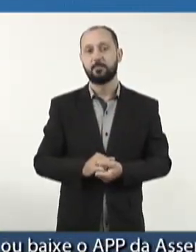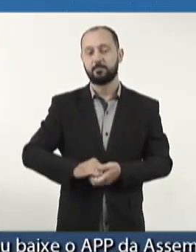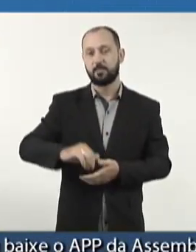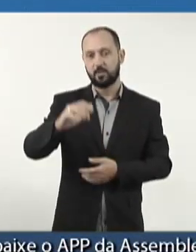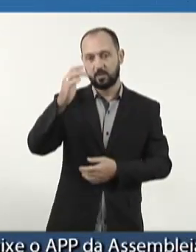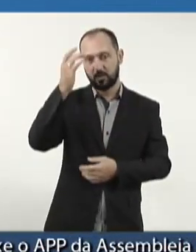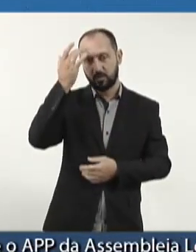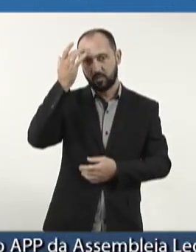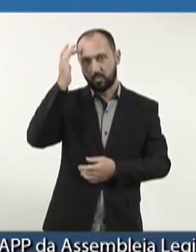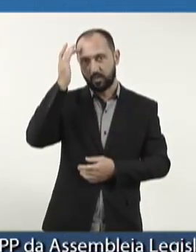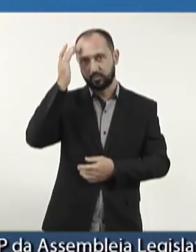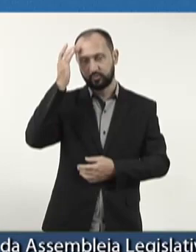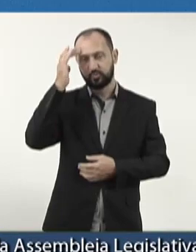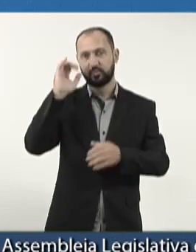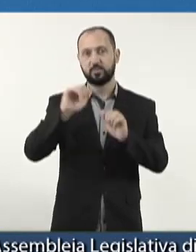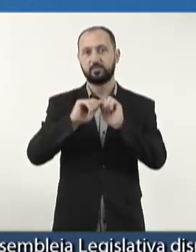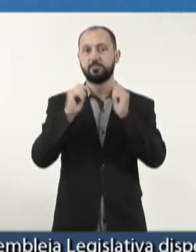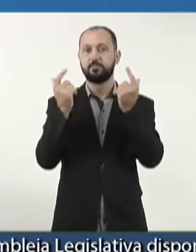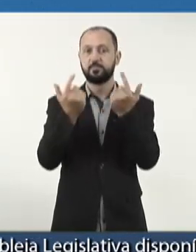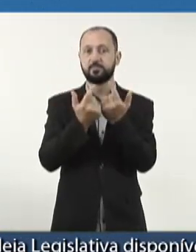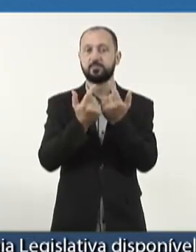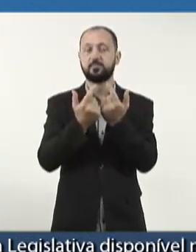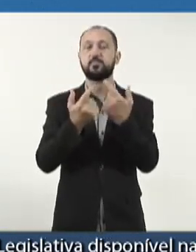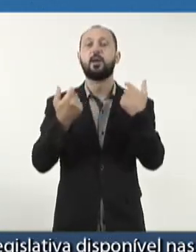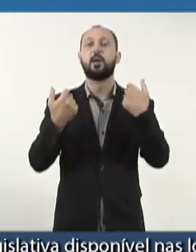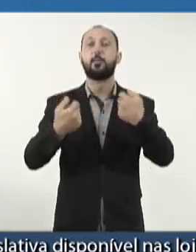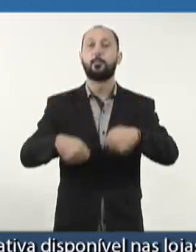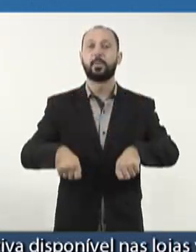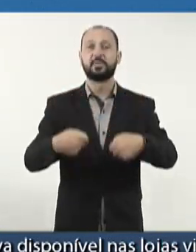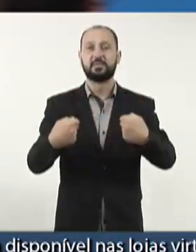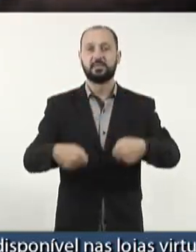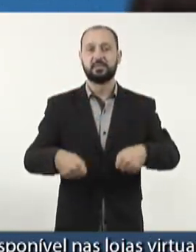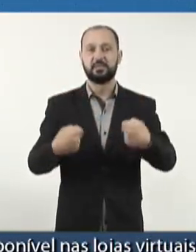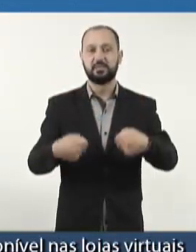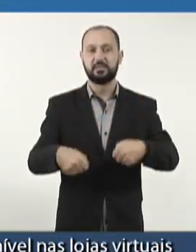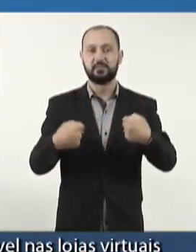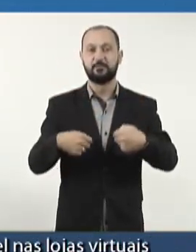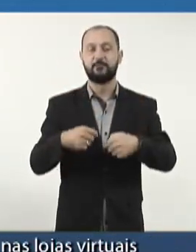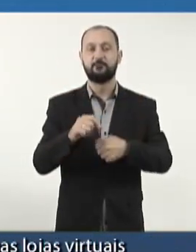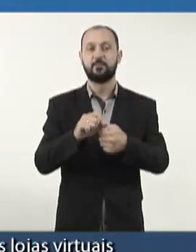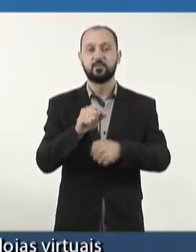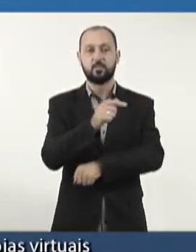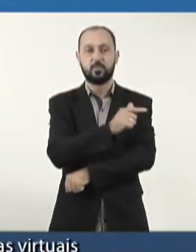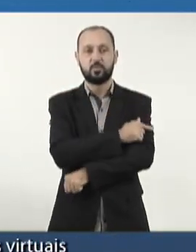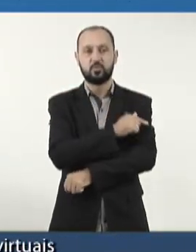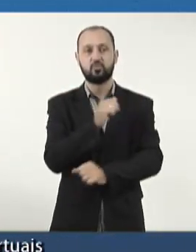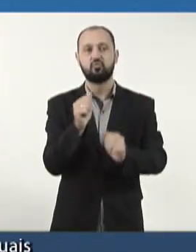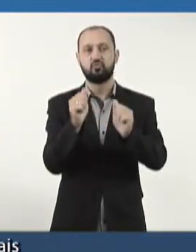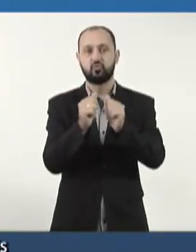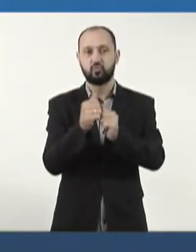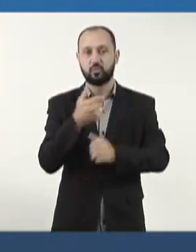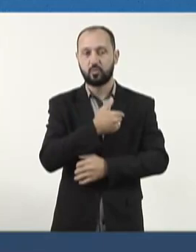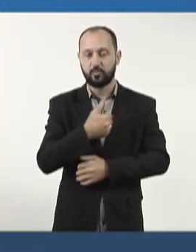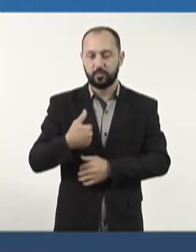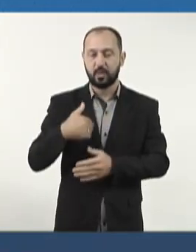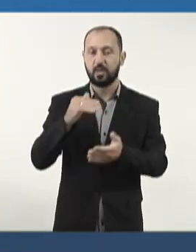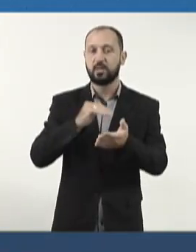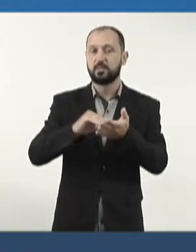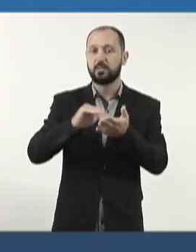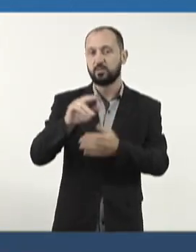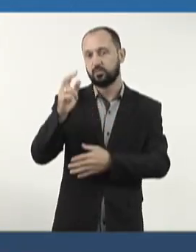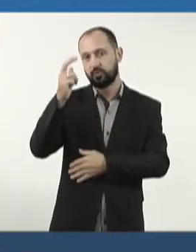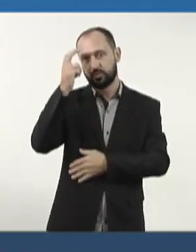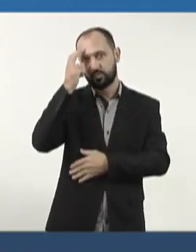Assembleia Legislativa precisa fazer uma gestão junto ao governo do Estado, à Secretaria de